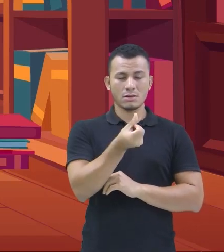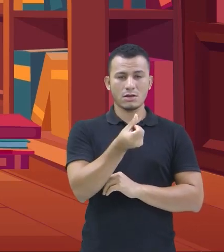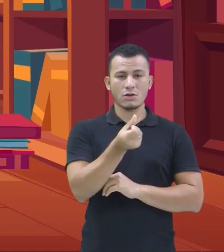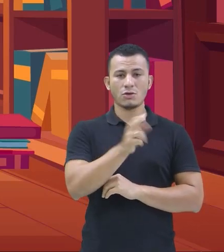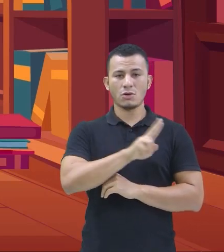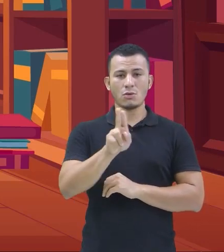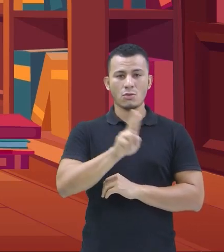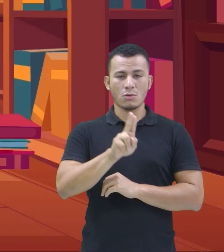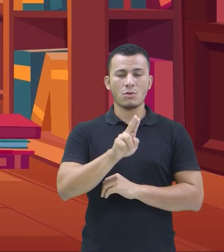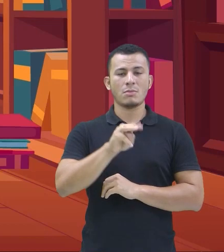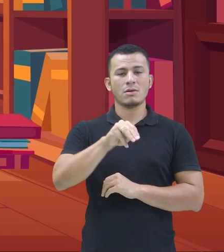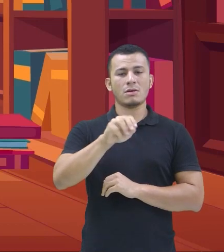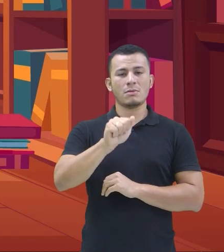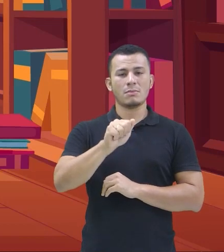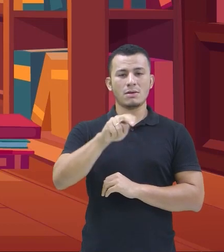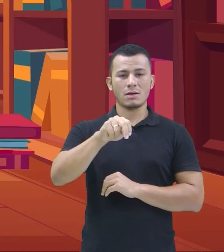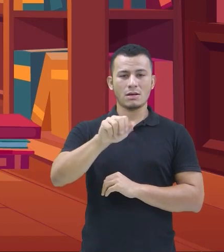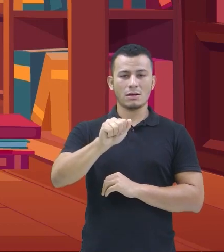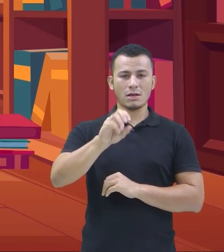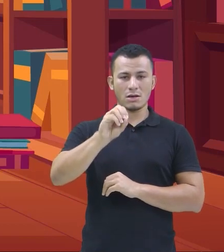o nome de Manaus,